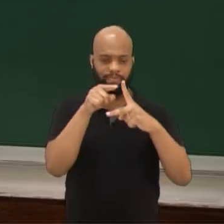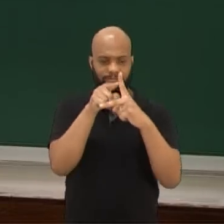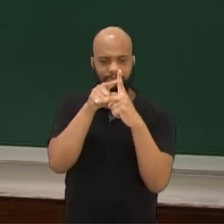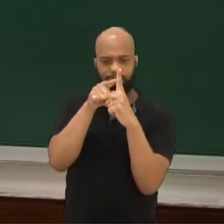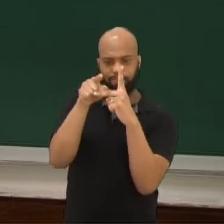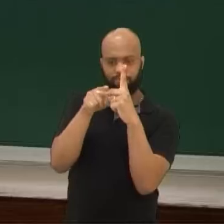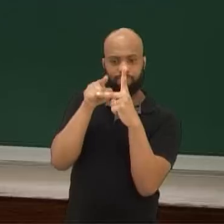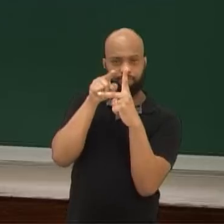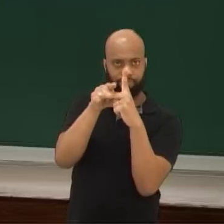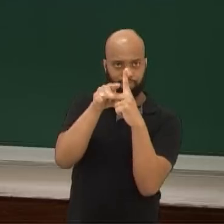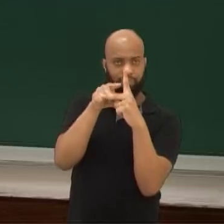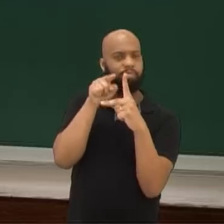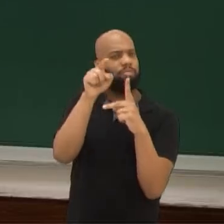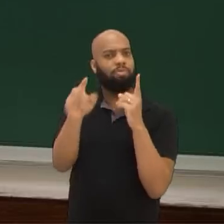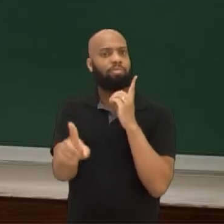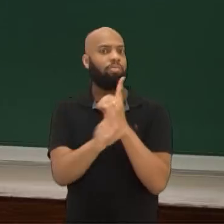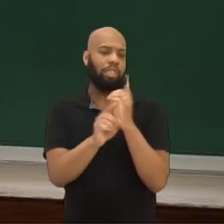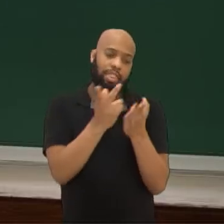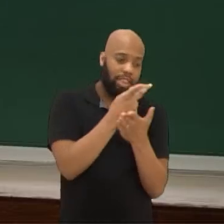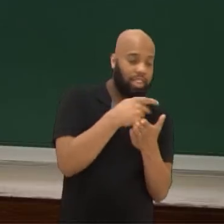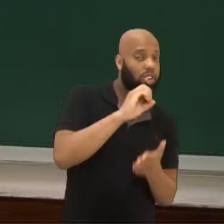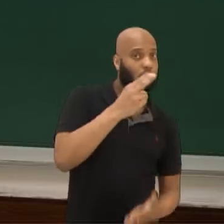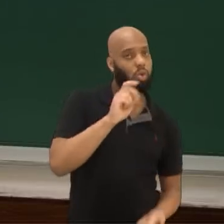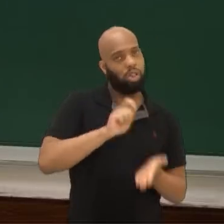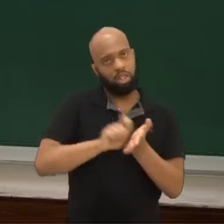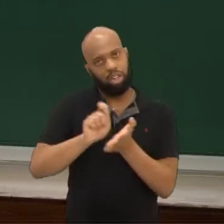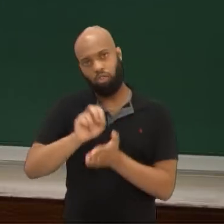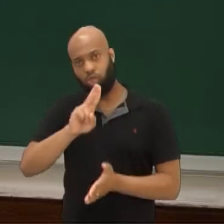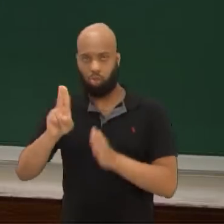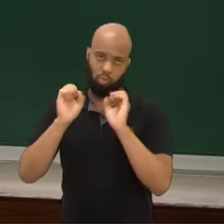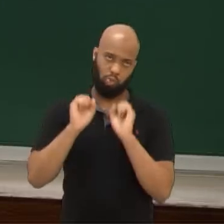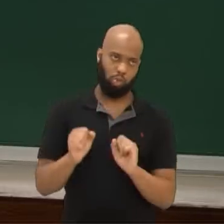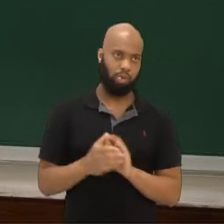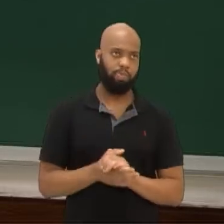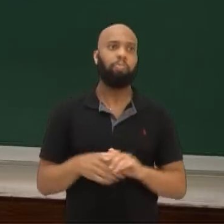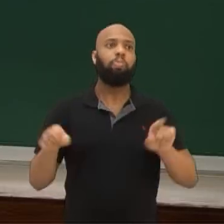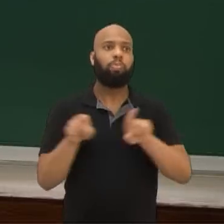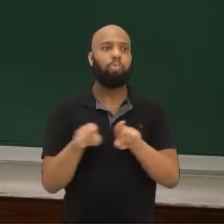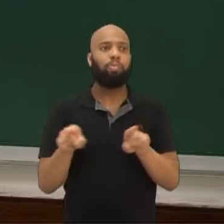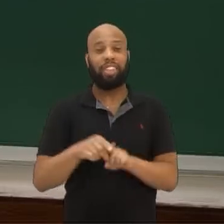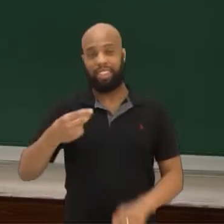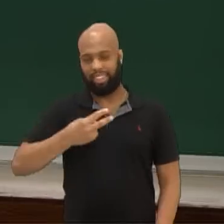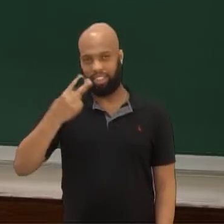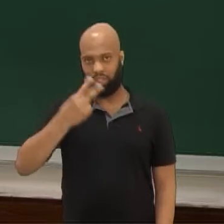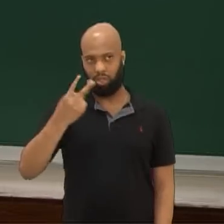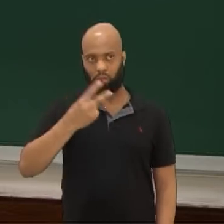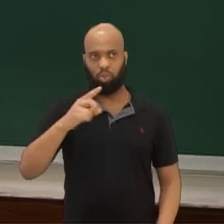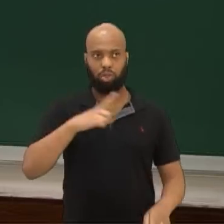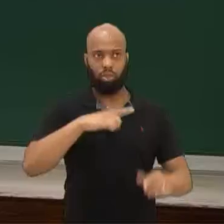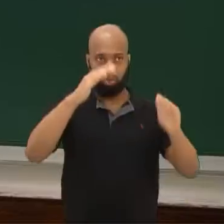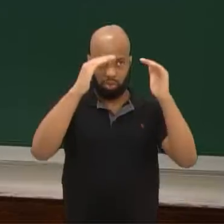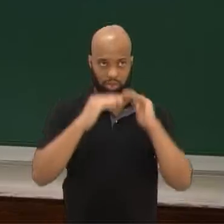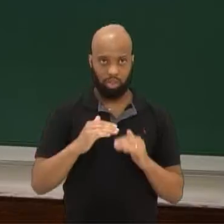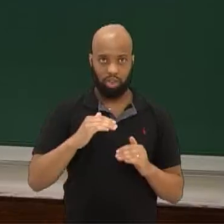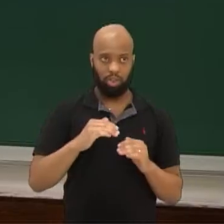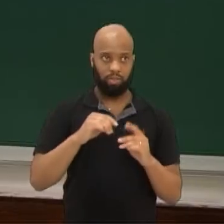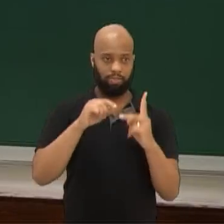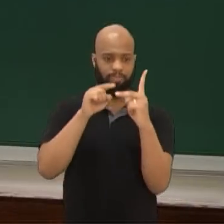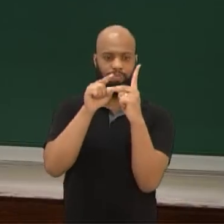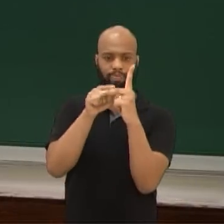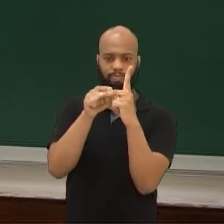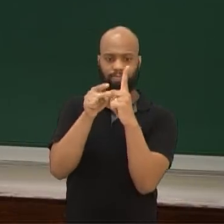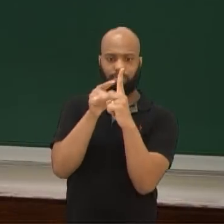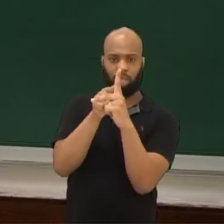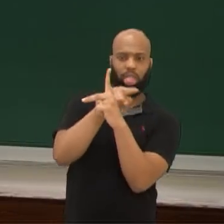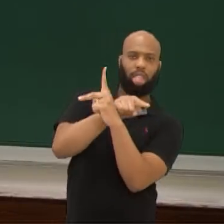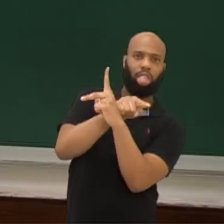o objeto que você encontrou? Ou desenha ou escreve o nome, se preferir também, né? A segunda parte da nossa tabela, maior que o ângulo reto, que é